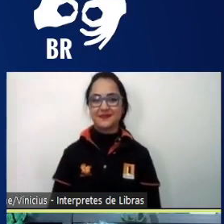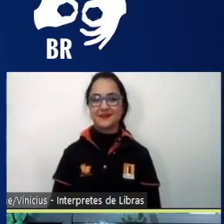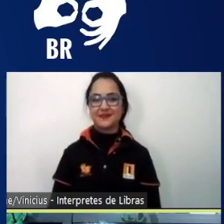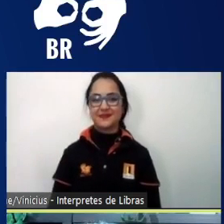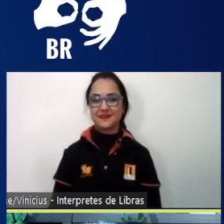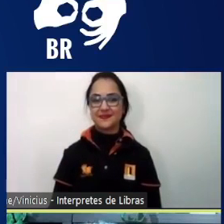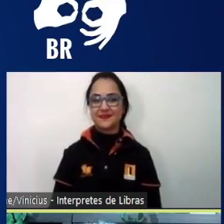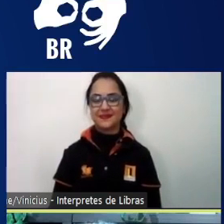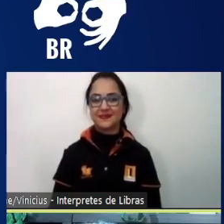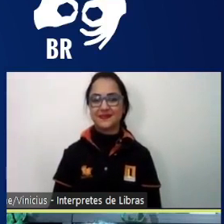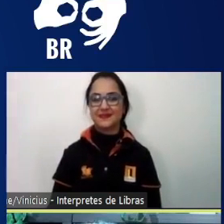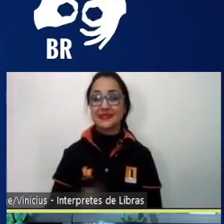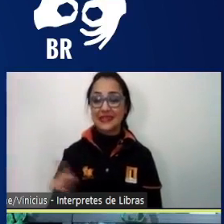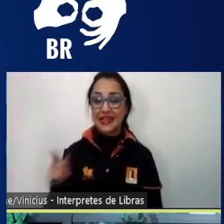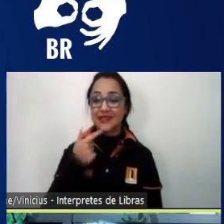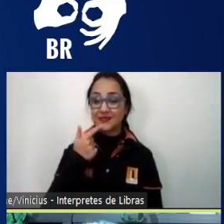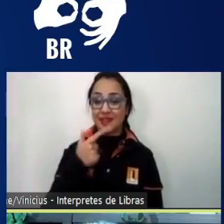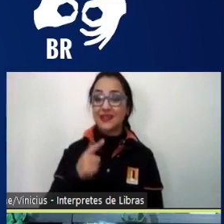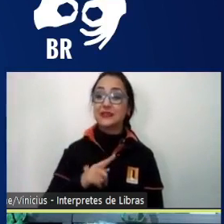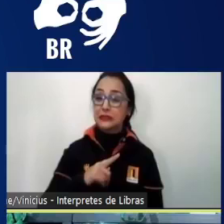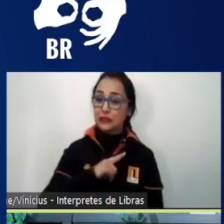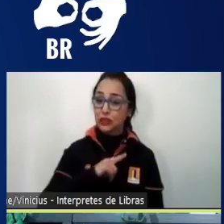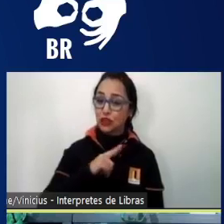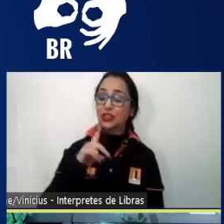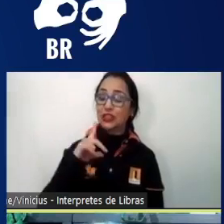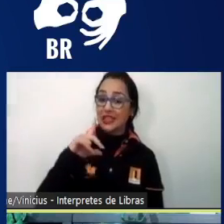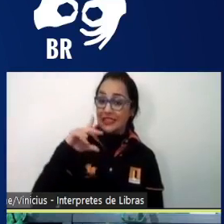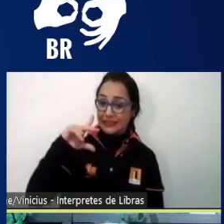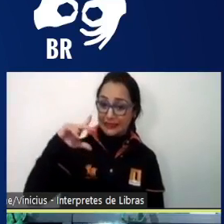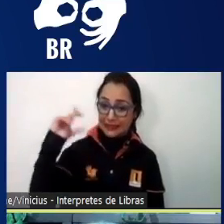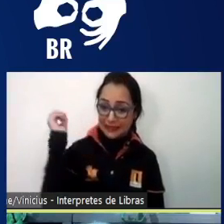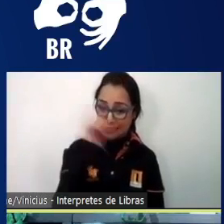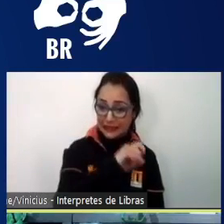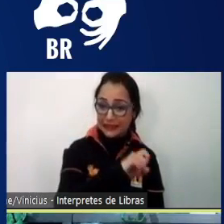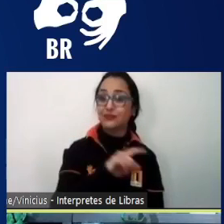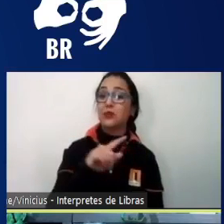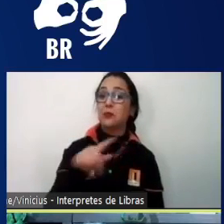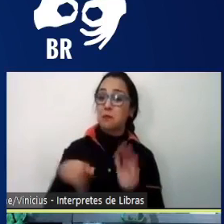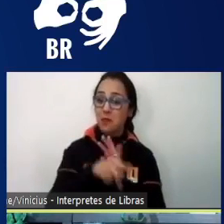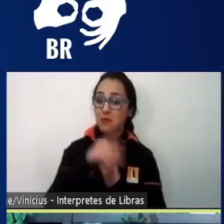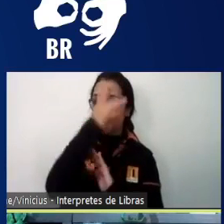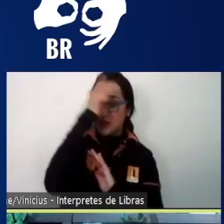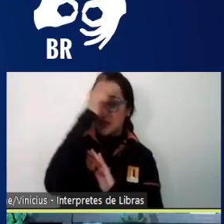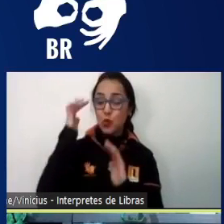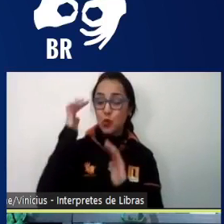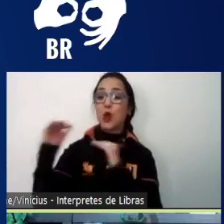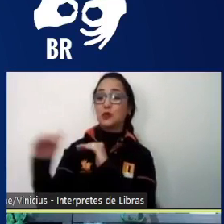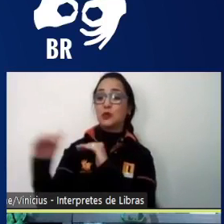dos comuns. Vivemos a tragédia dos comuns.